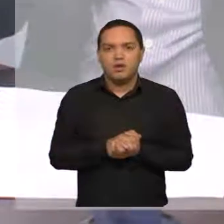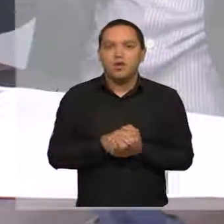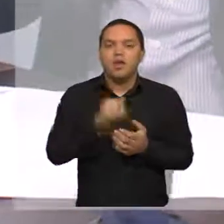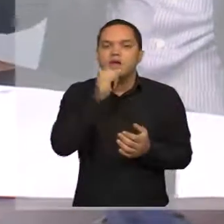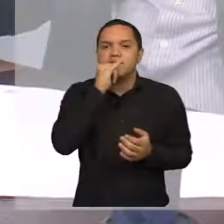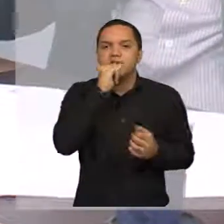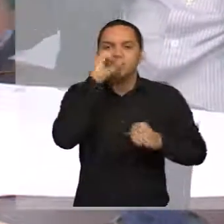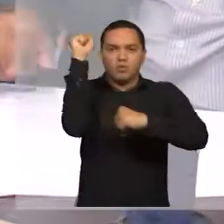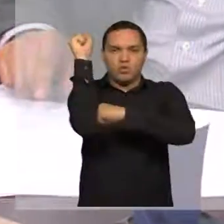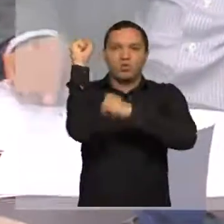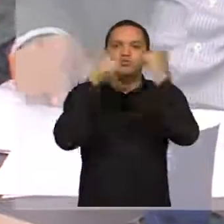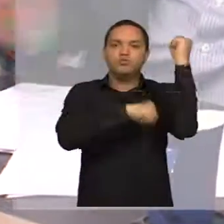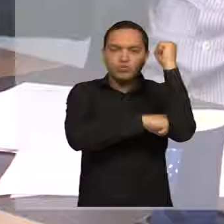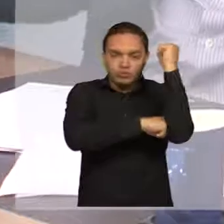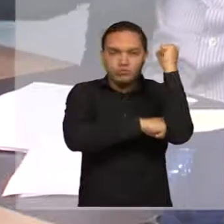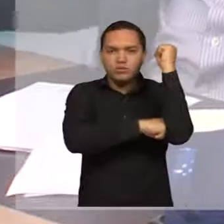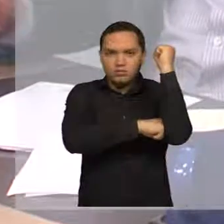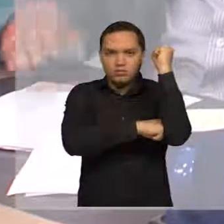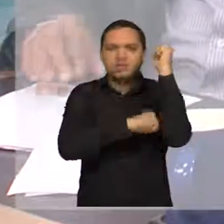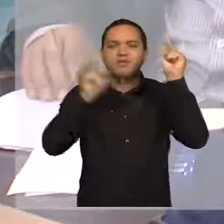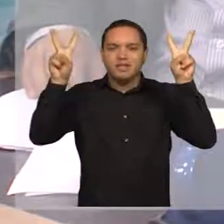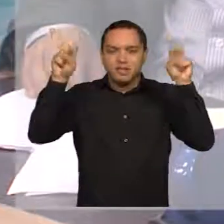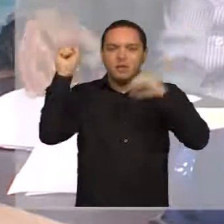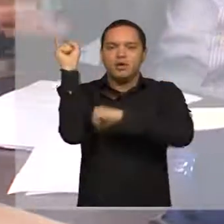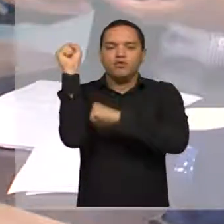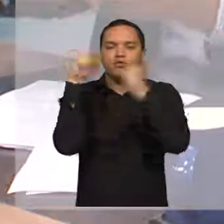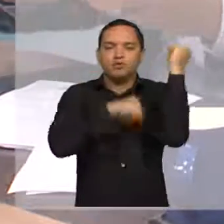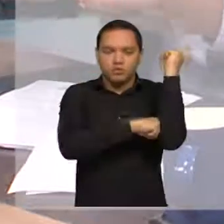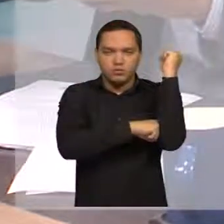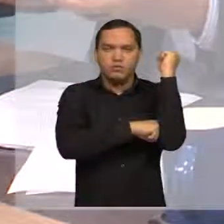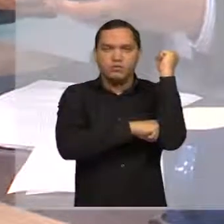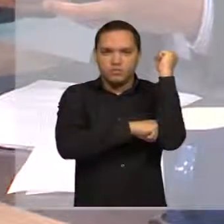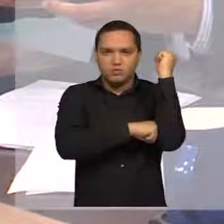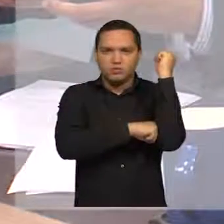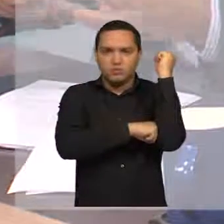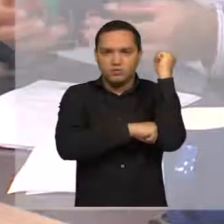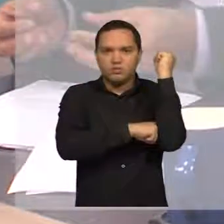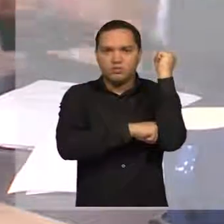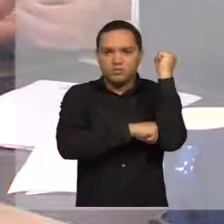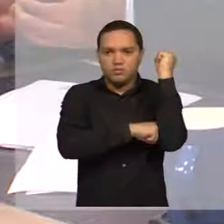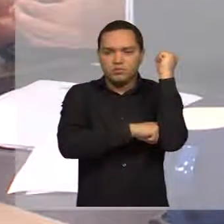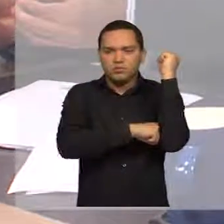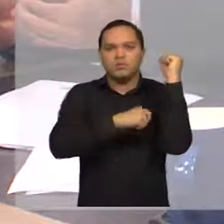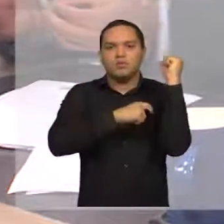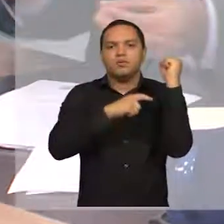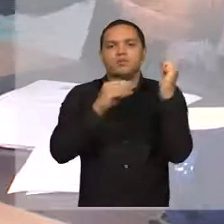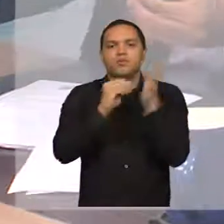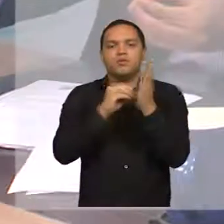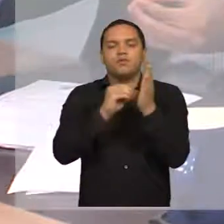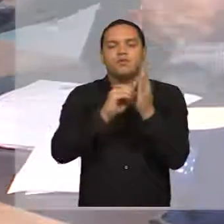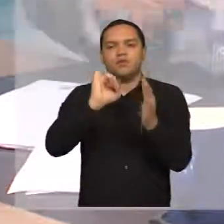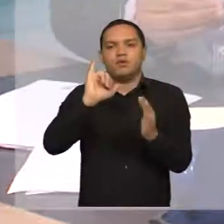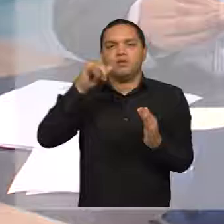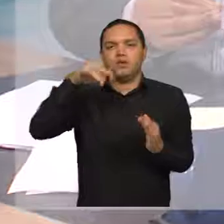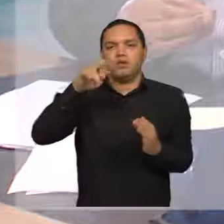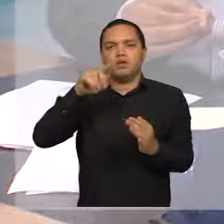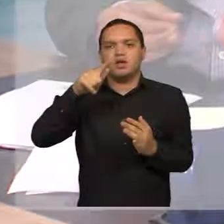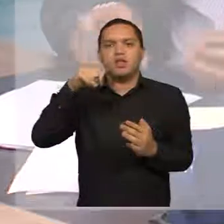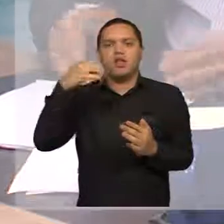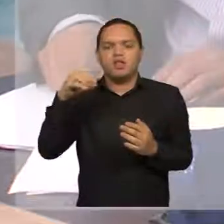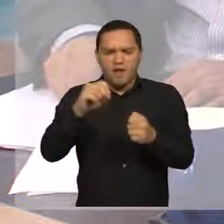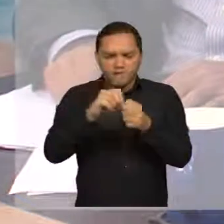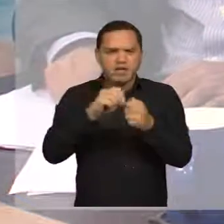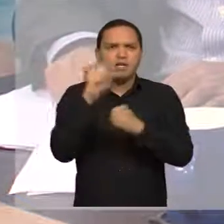infraestrutura, uma questão importantíssima, né? Que a gente já estava falando disso aqui, que é a questão da integração que a gente não tem. Você tem infraestrutura que está dizendo que vai fazer algo, mas não diz